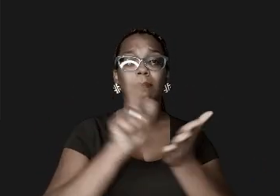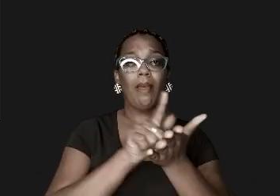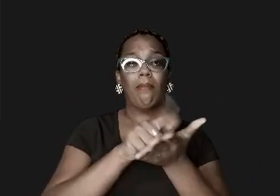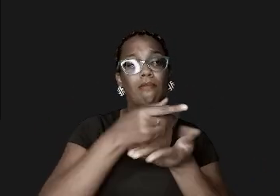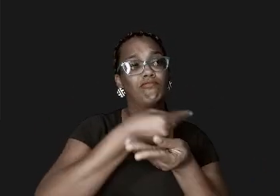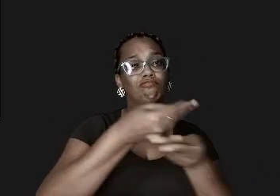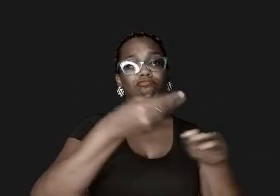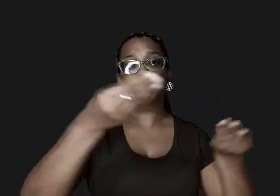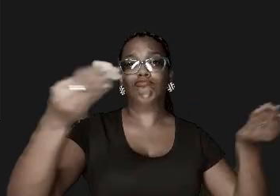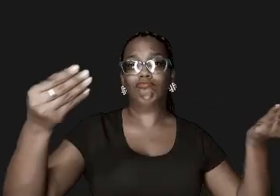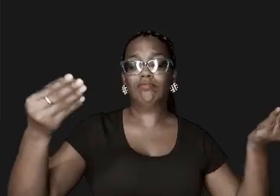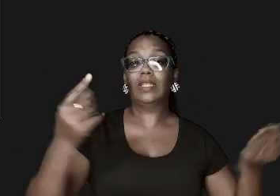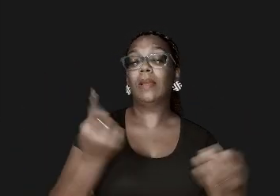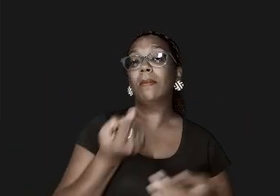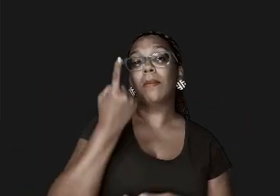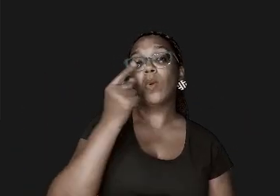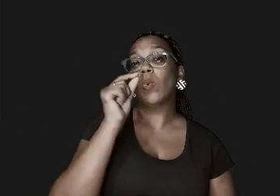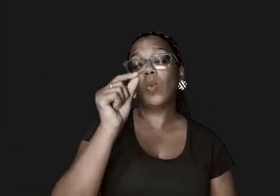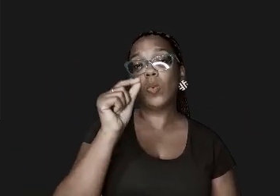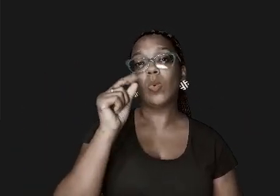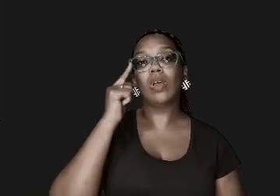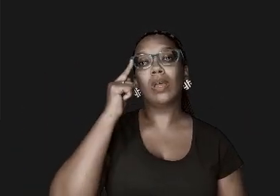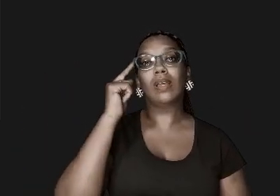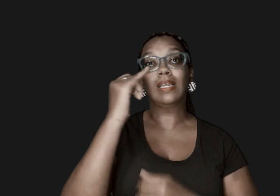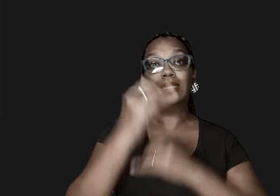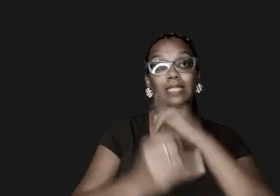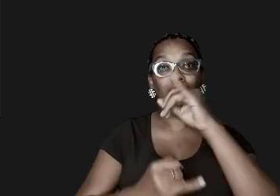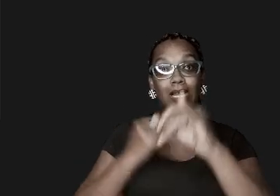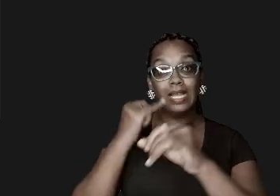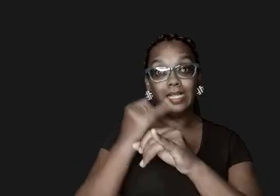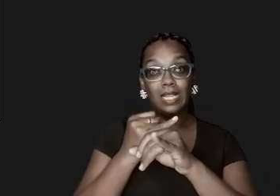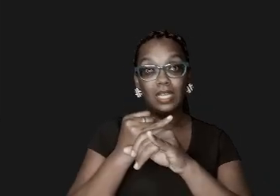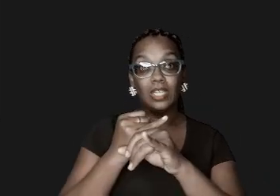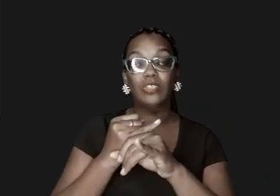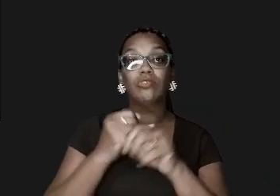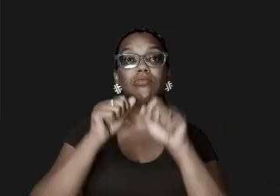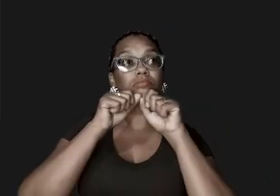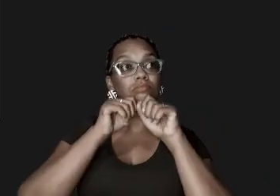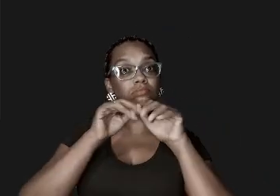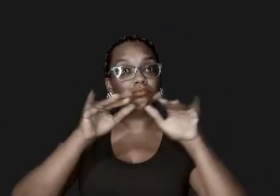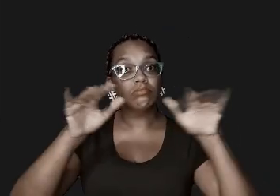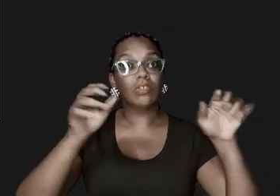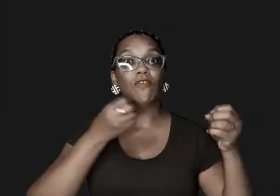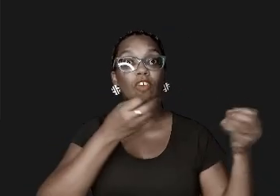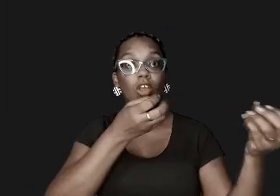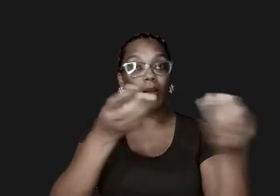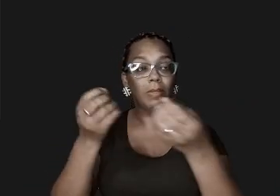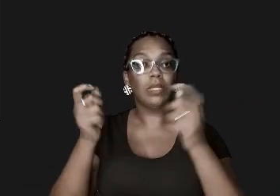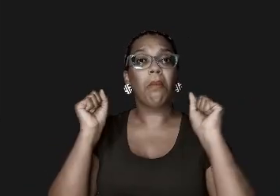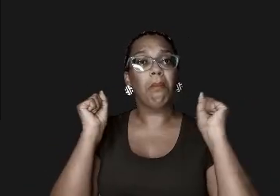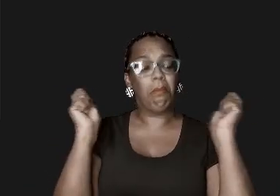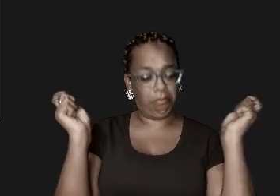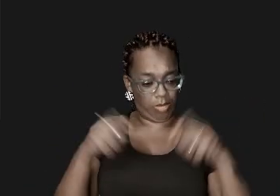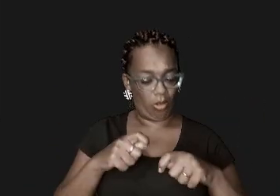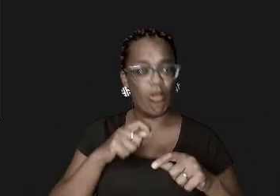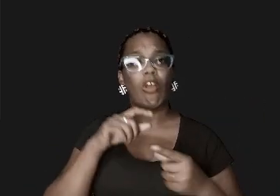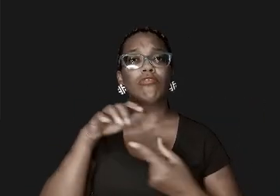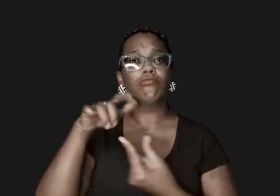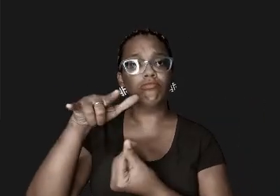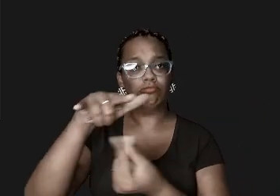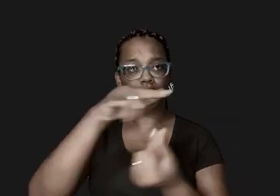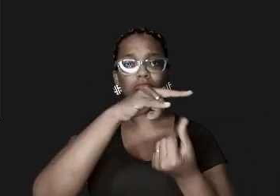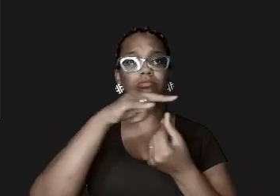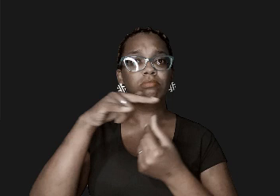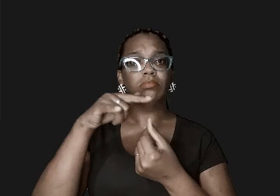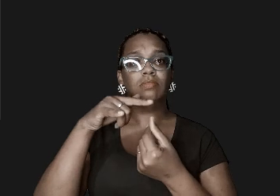E aí Antigamente você tinha manipulação de informação pela divulgação de papéis e nesse primeiro julgado a serem fala